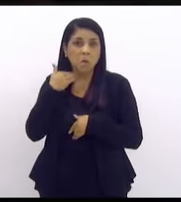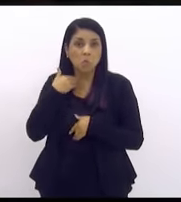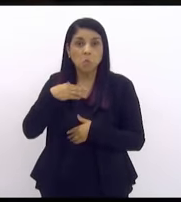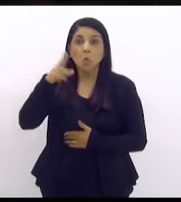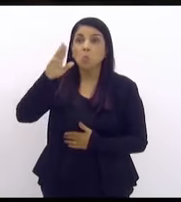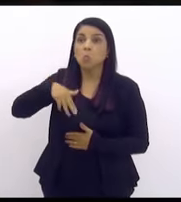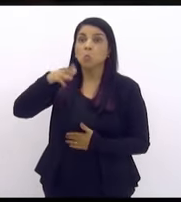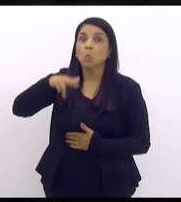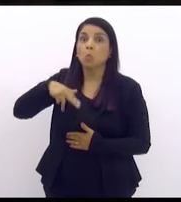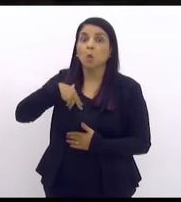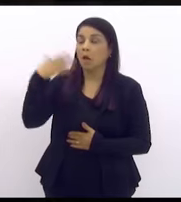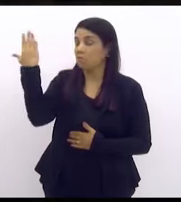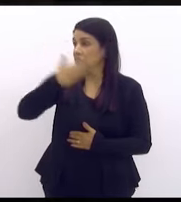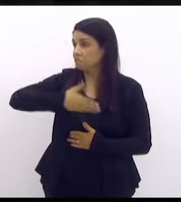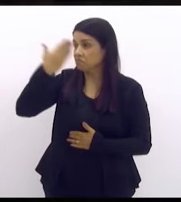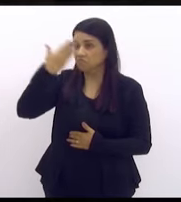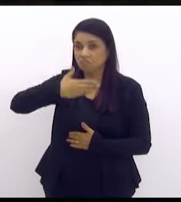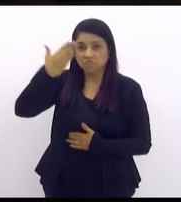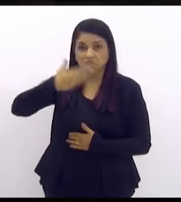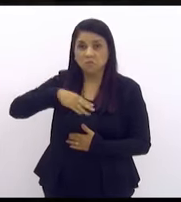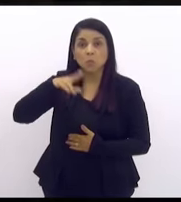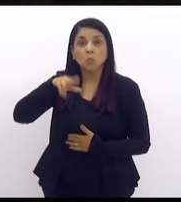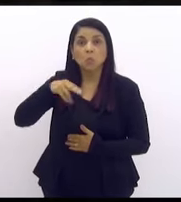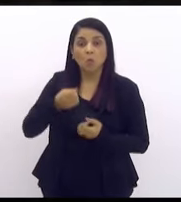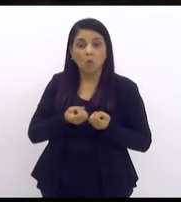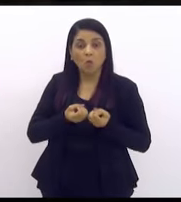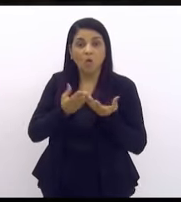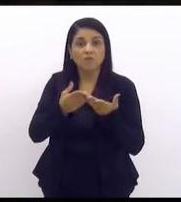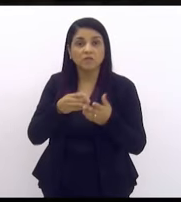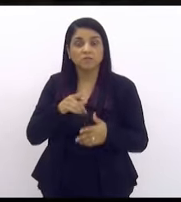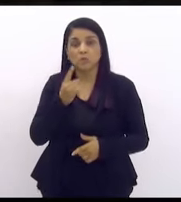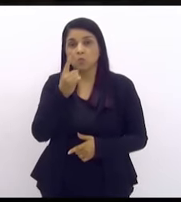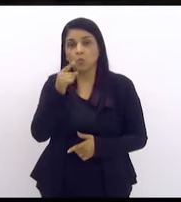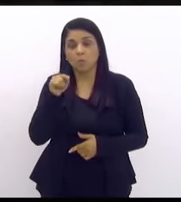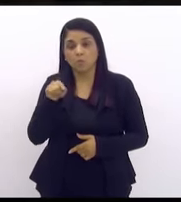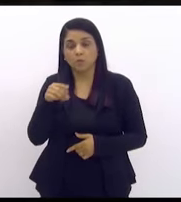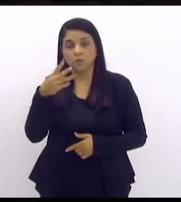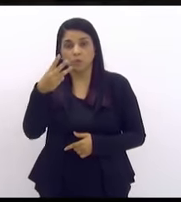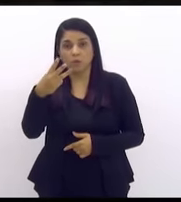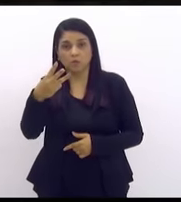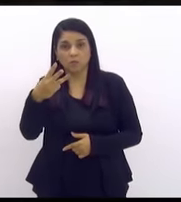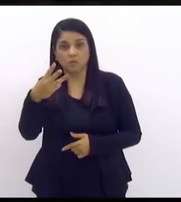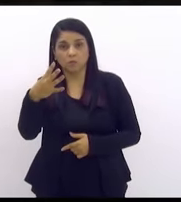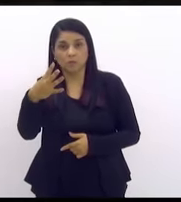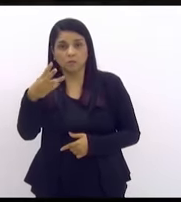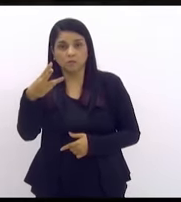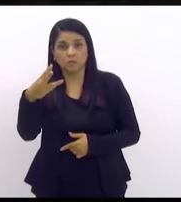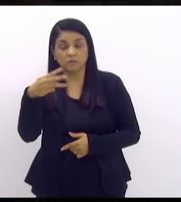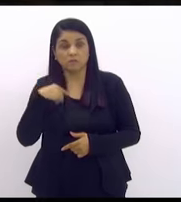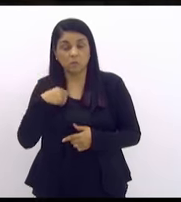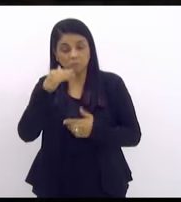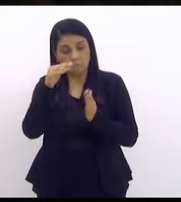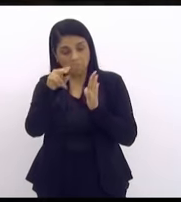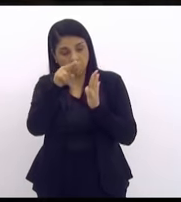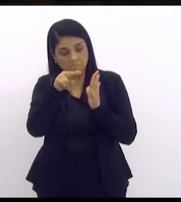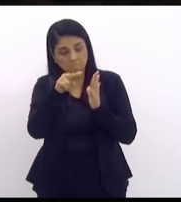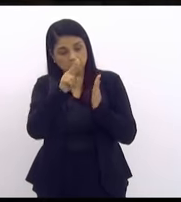vi na vida oferecendo juros de 1,43, e eu listei 30,